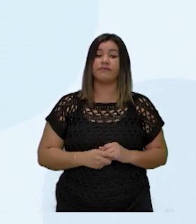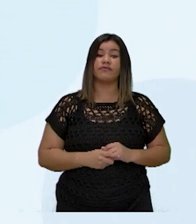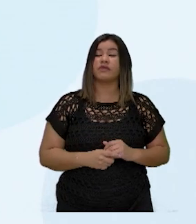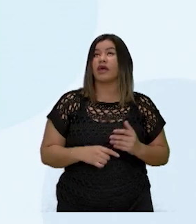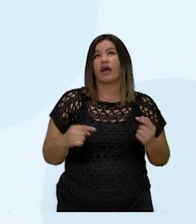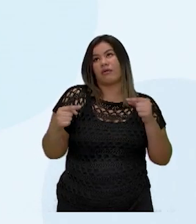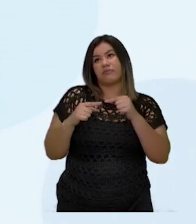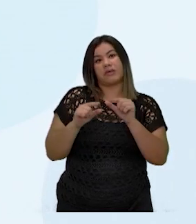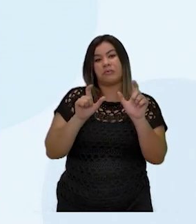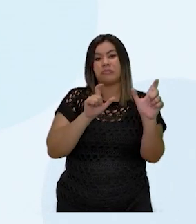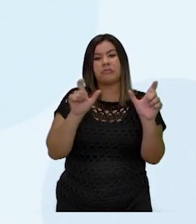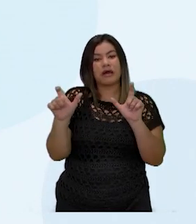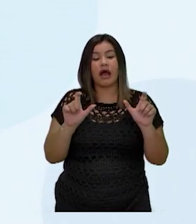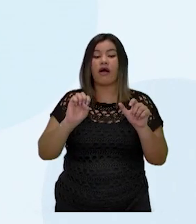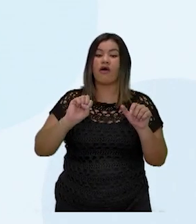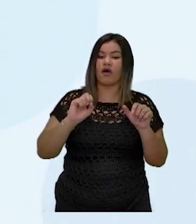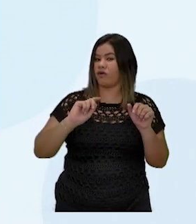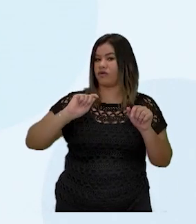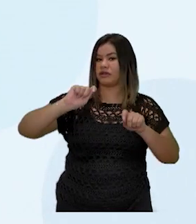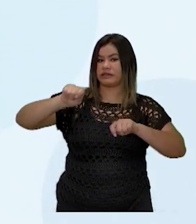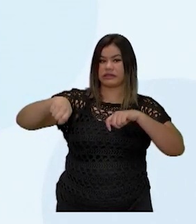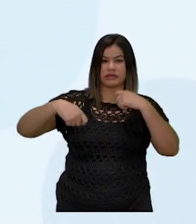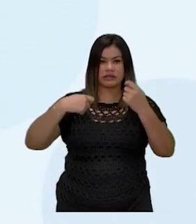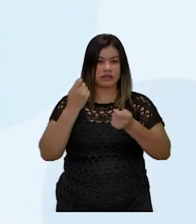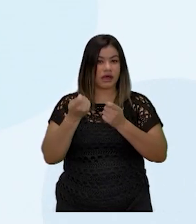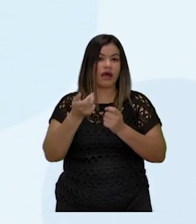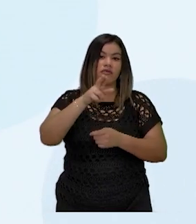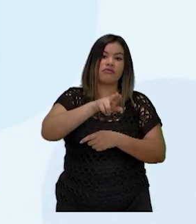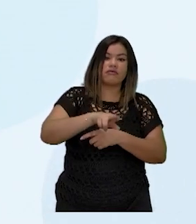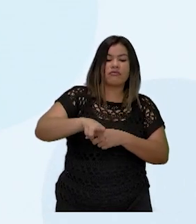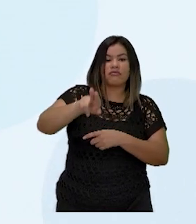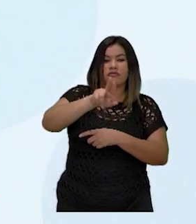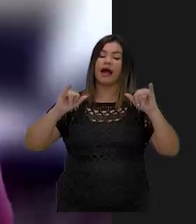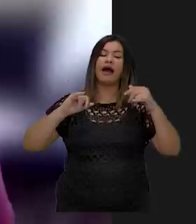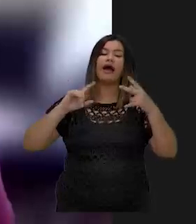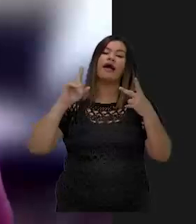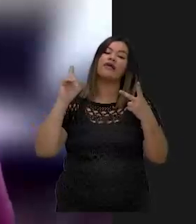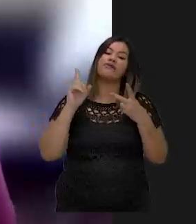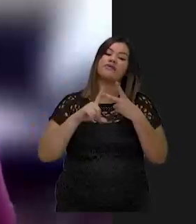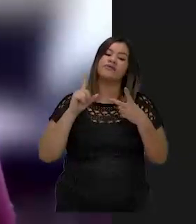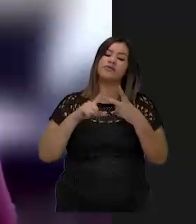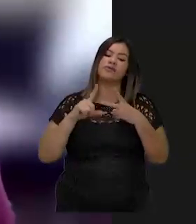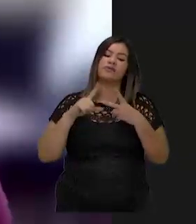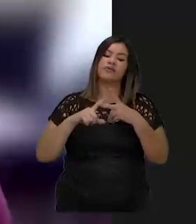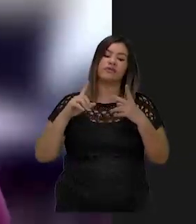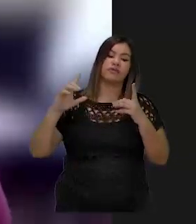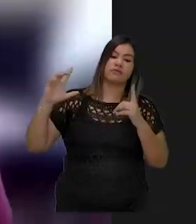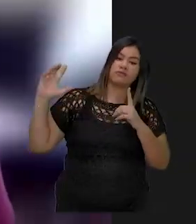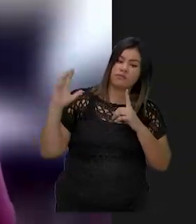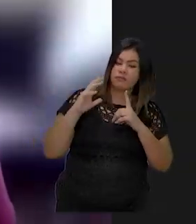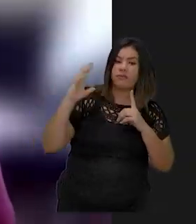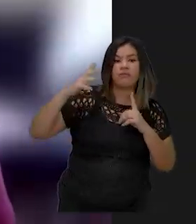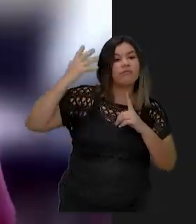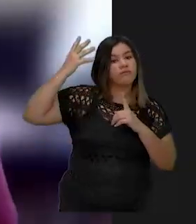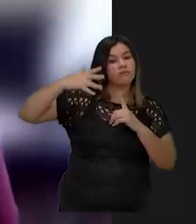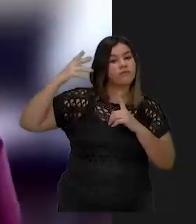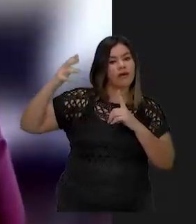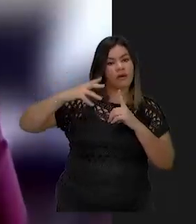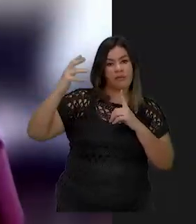dessa unidade curricular tem como um outro produto que a gente está chamando de mapa, que